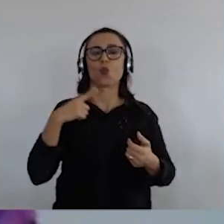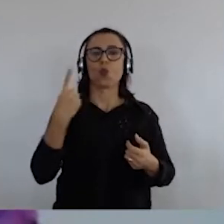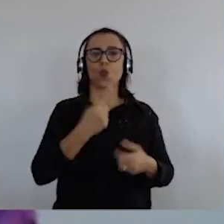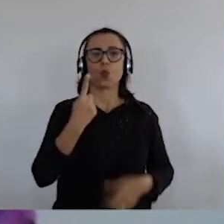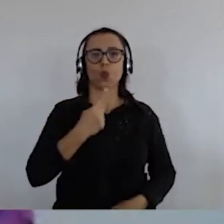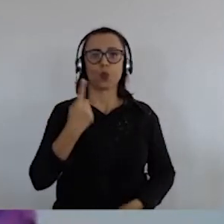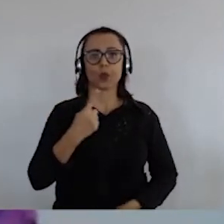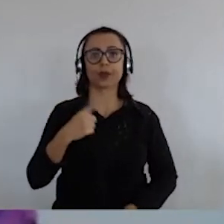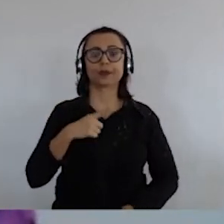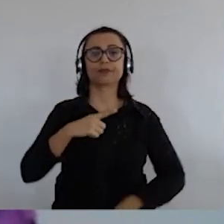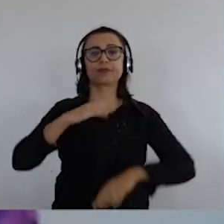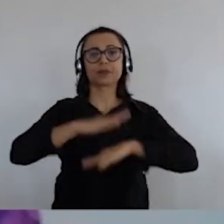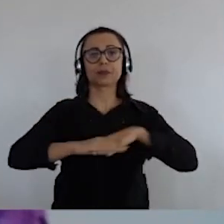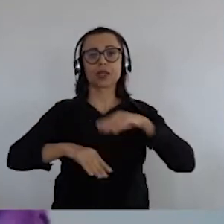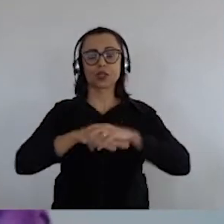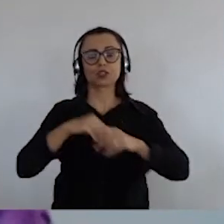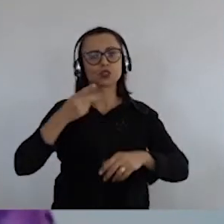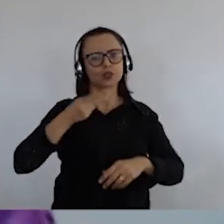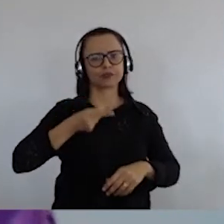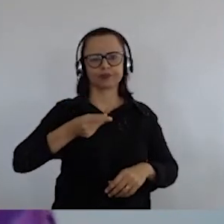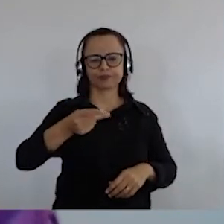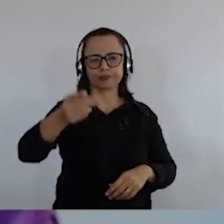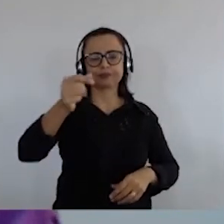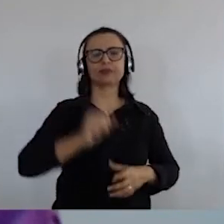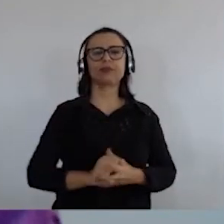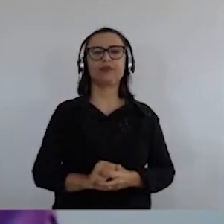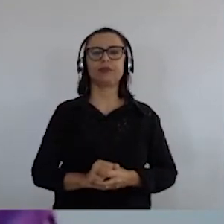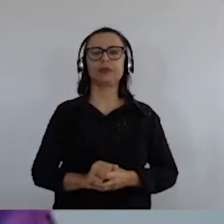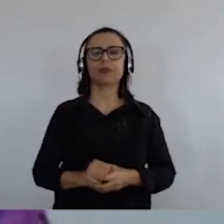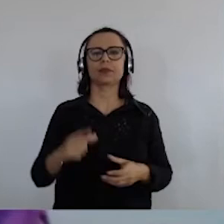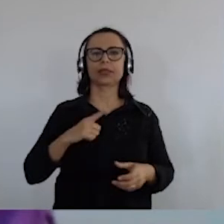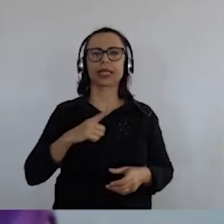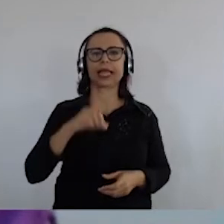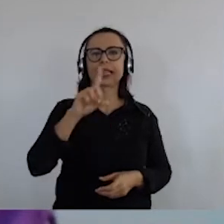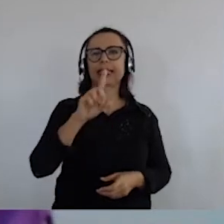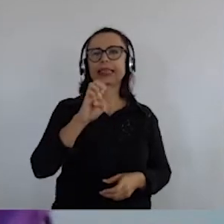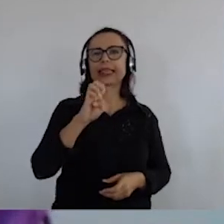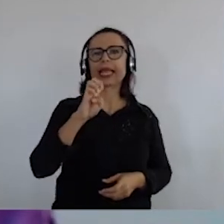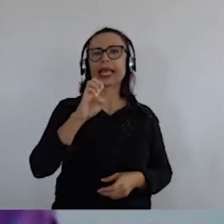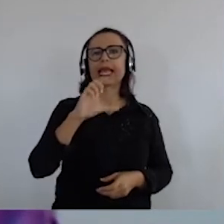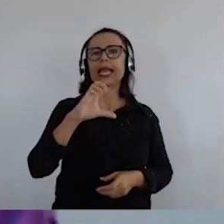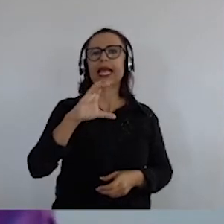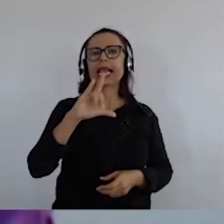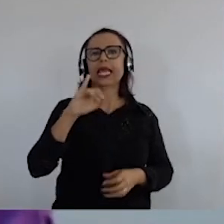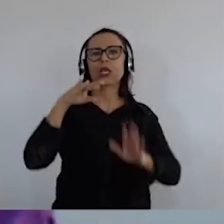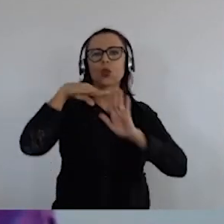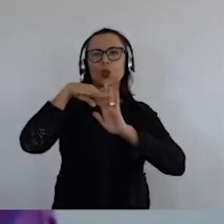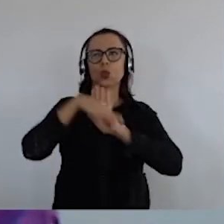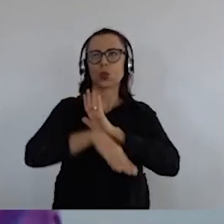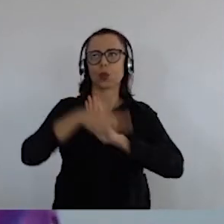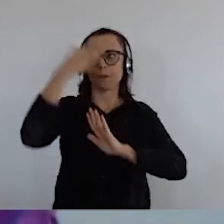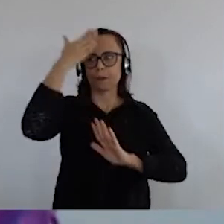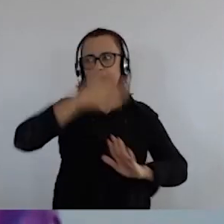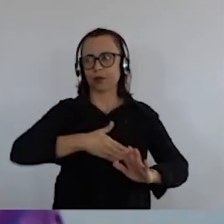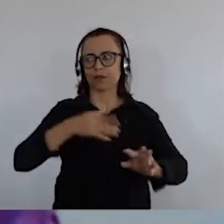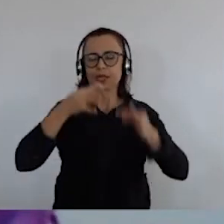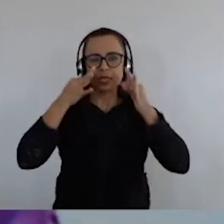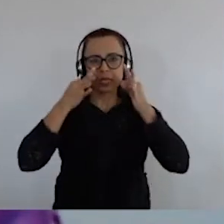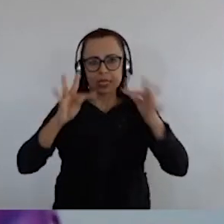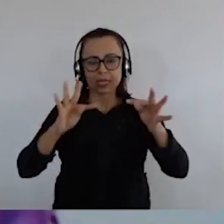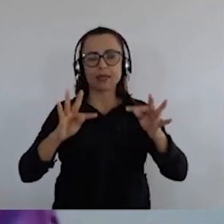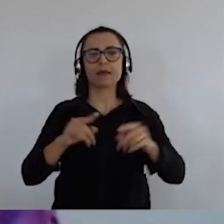é uma prática constante. O declínio ainda maior da prova testemunhal,